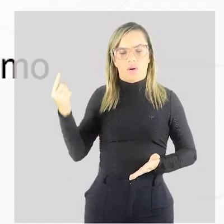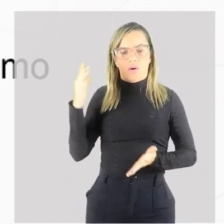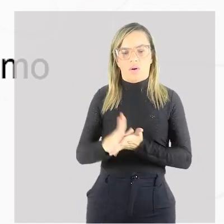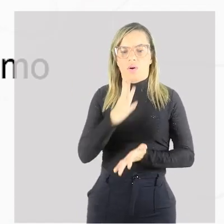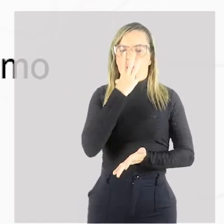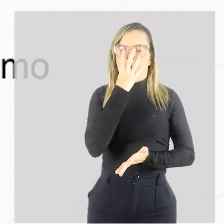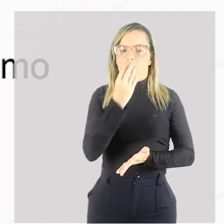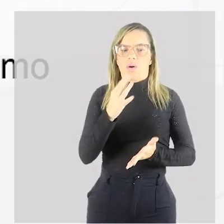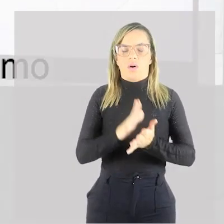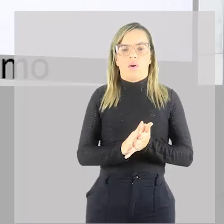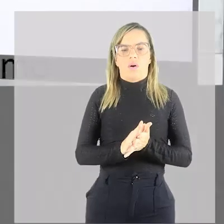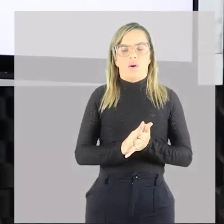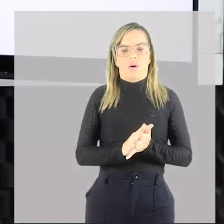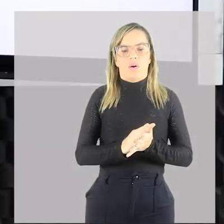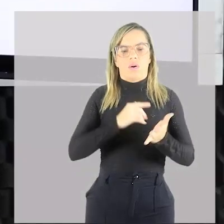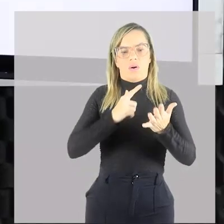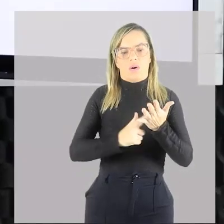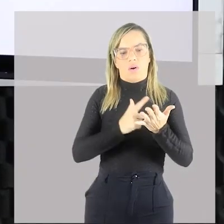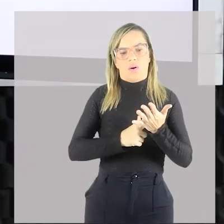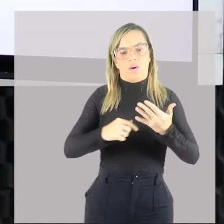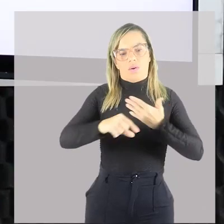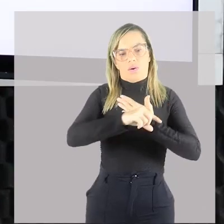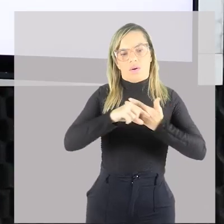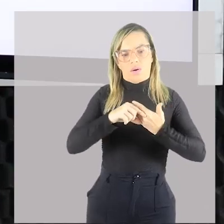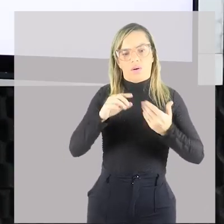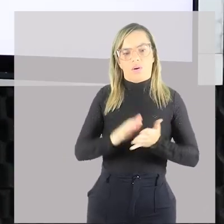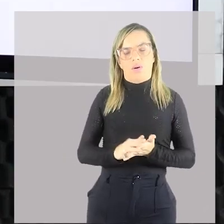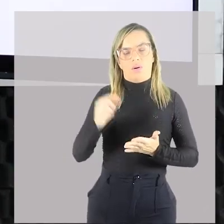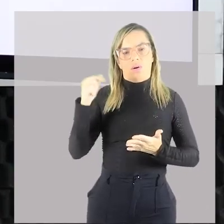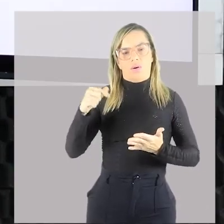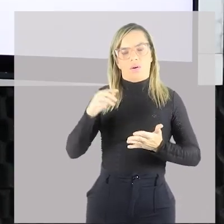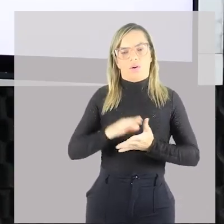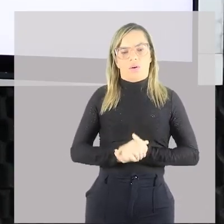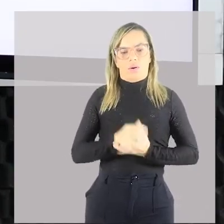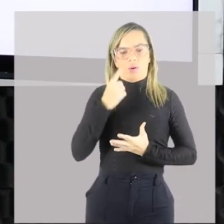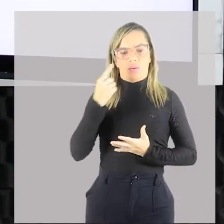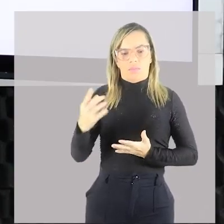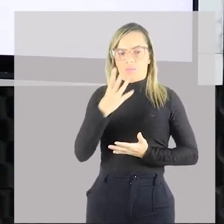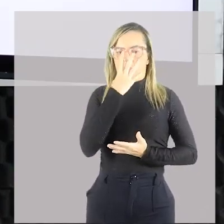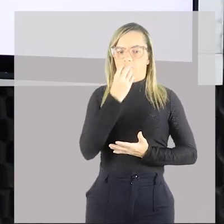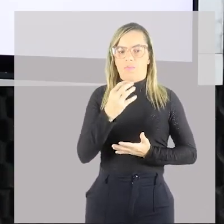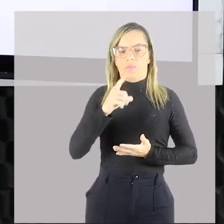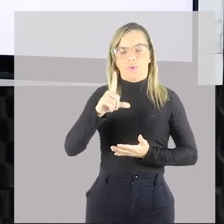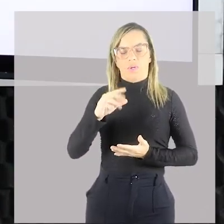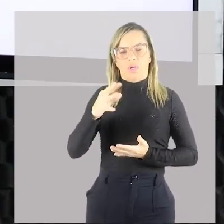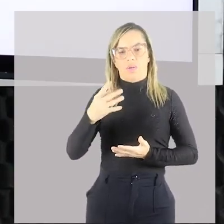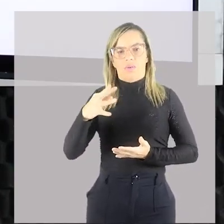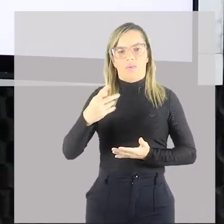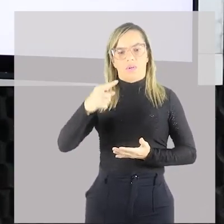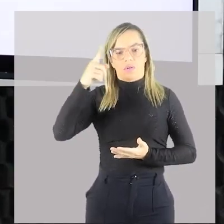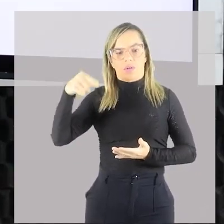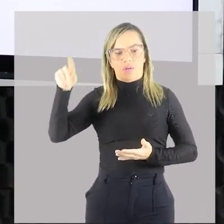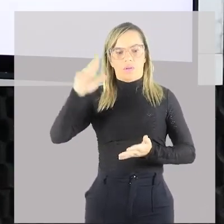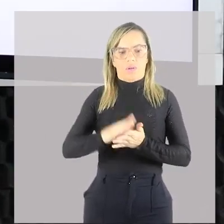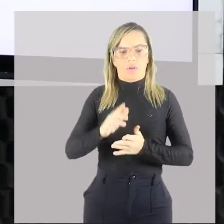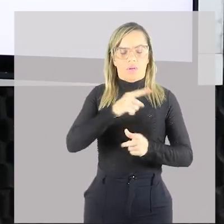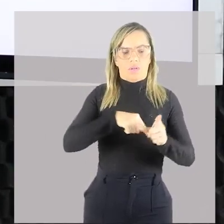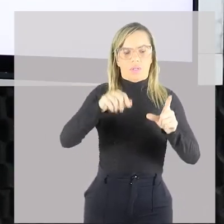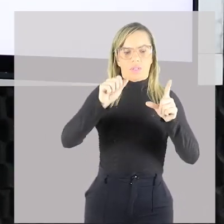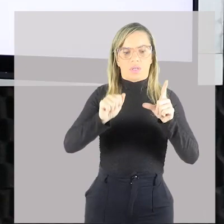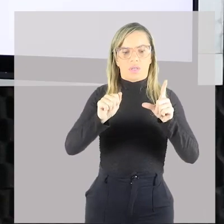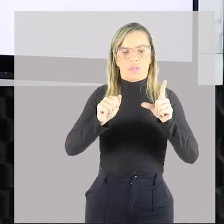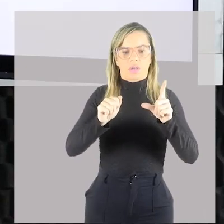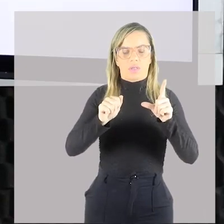Hobbes. Sobre Hobbes, podemos afirmar que defende o liberalismo? Não, pero que